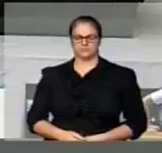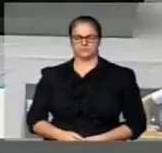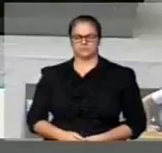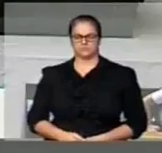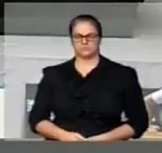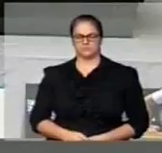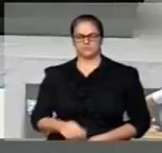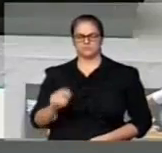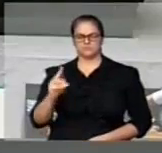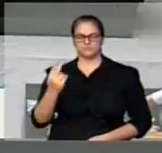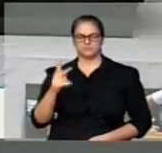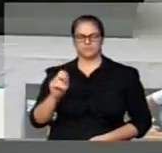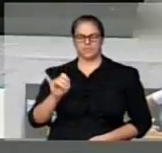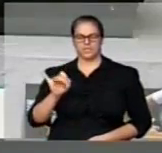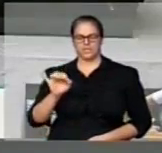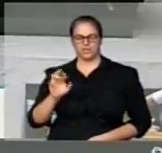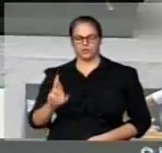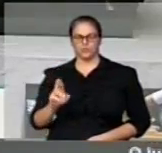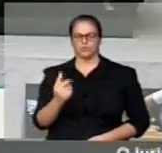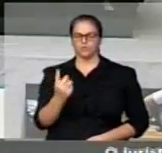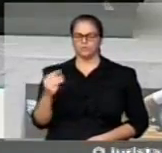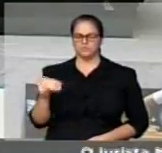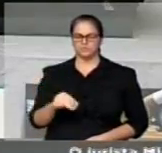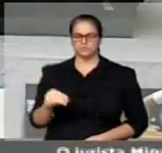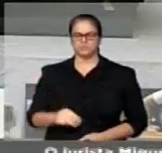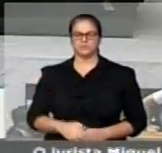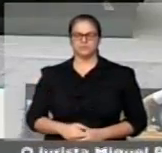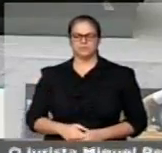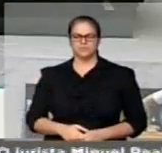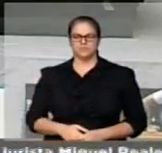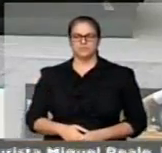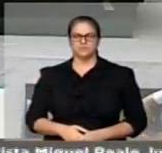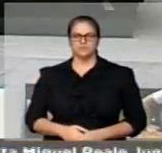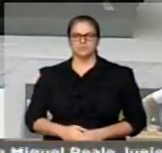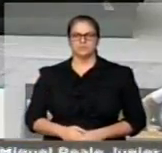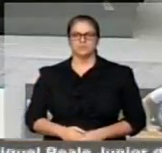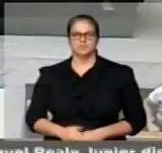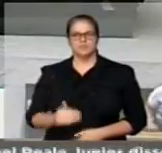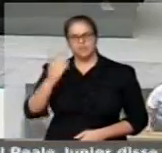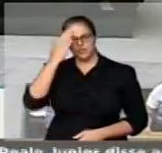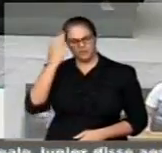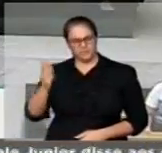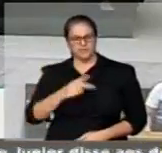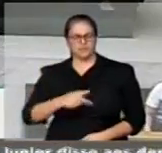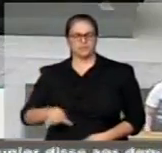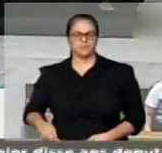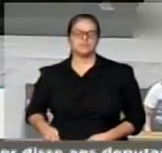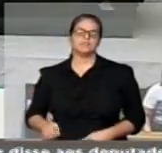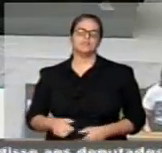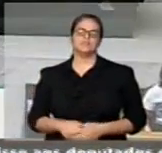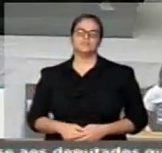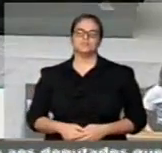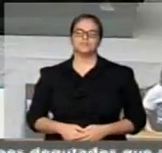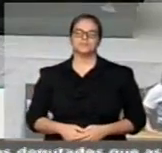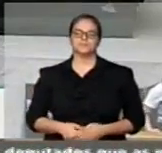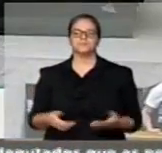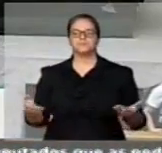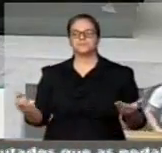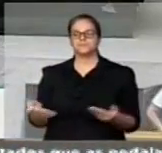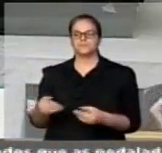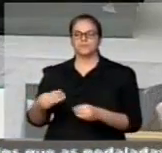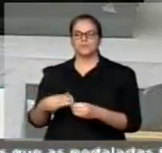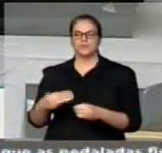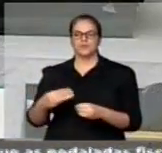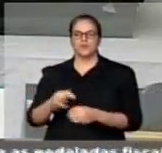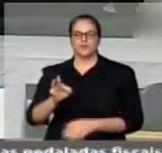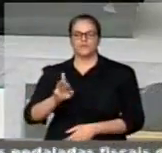Heitor Chu, um minuto. Obrigado, presidente Manato. Eu quero socializar aqui com todos que hoje, no município de Frederico Westphalen, no